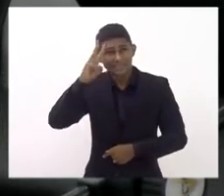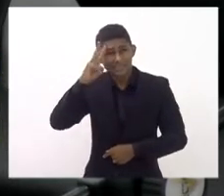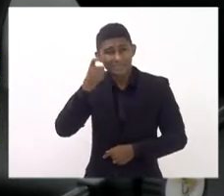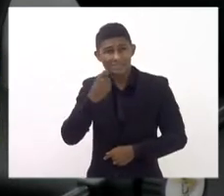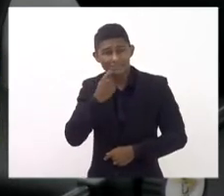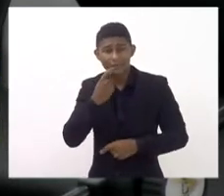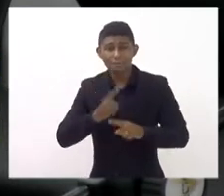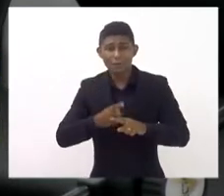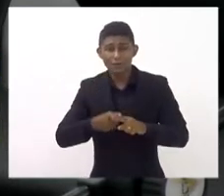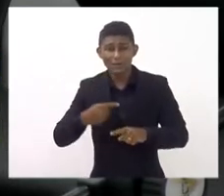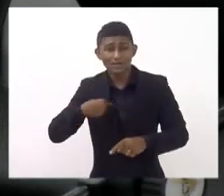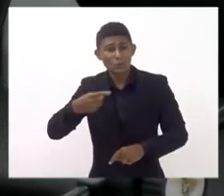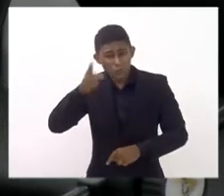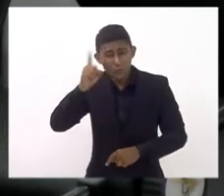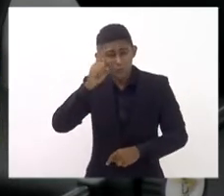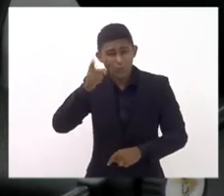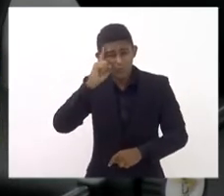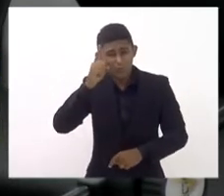dias.